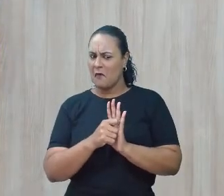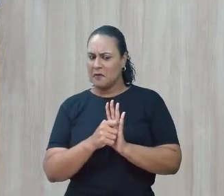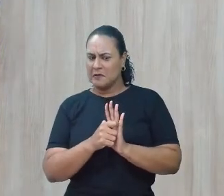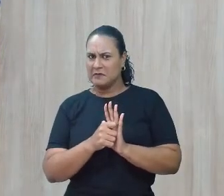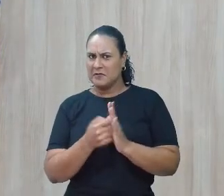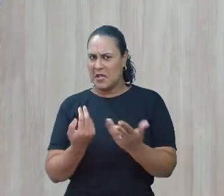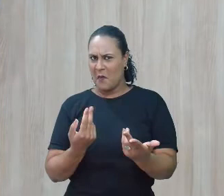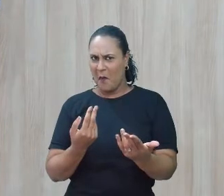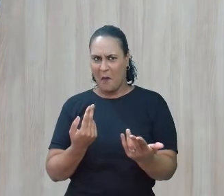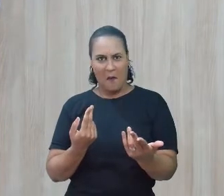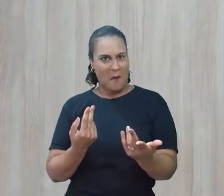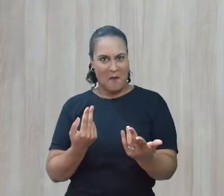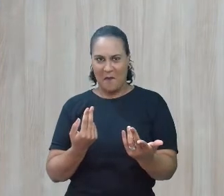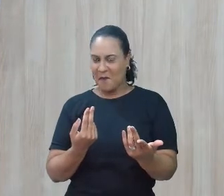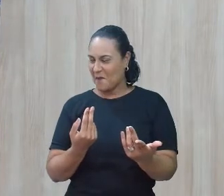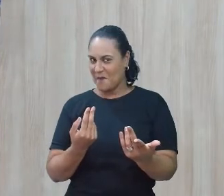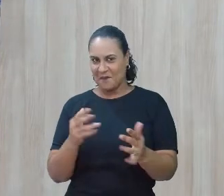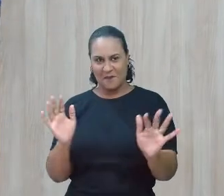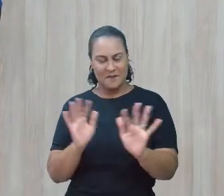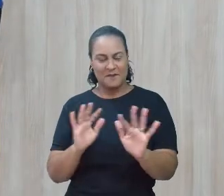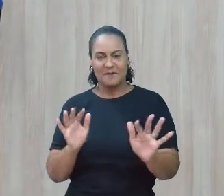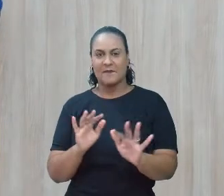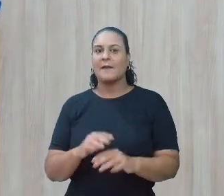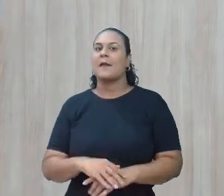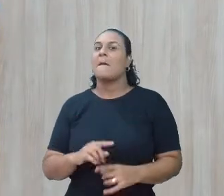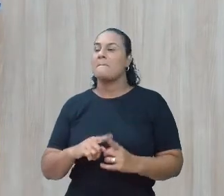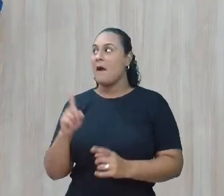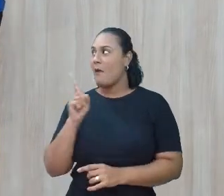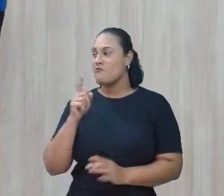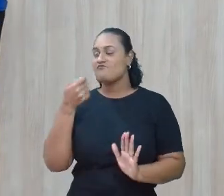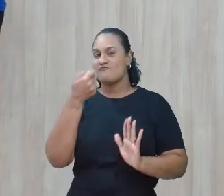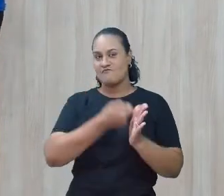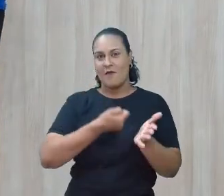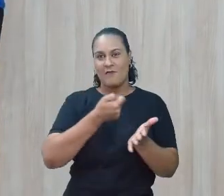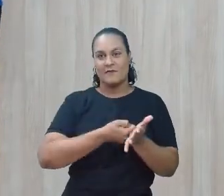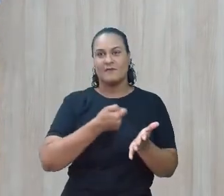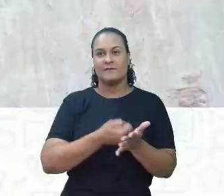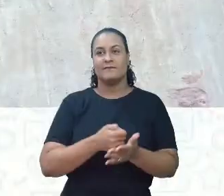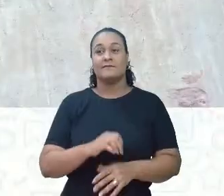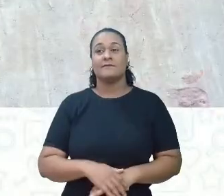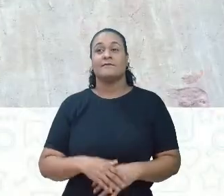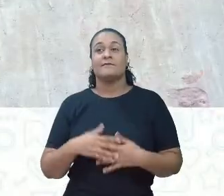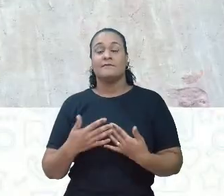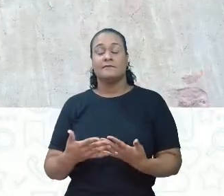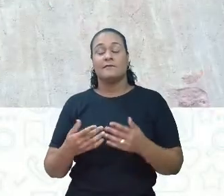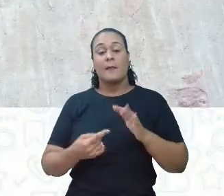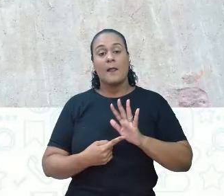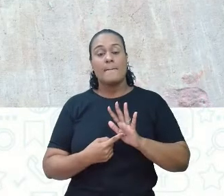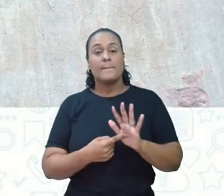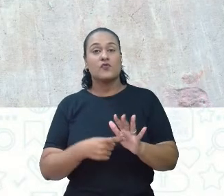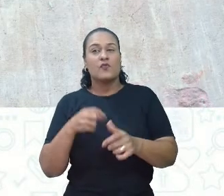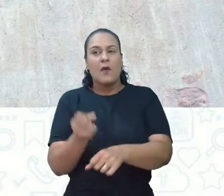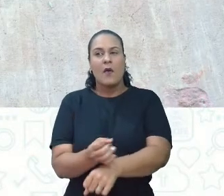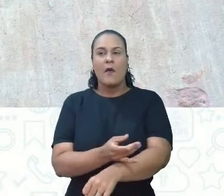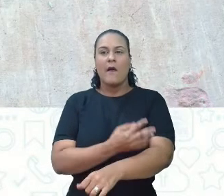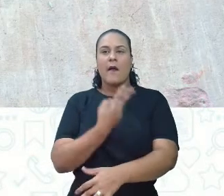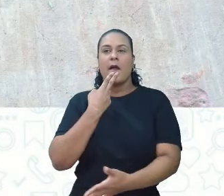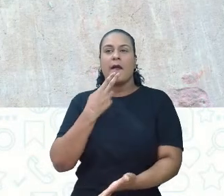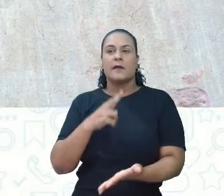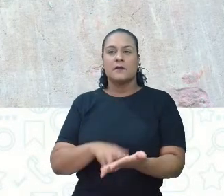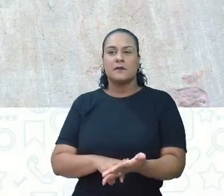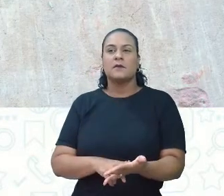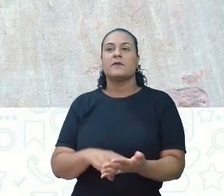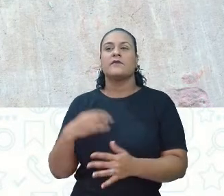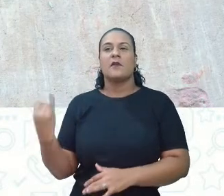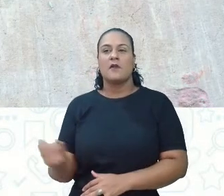assim? Acho que não. Mas Machado, ele é bastante persuasivo. Então, além de transportar as emoções, as cartas, elas